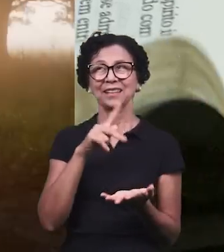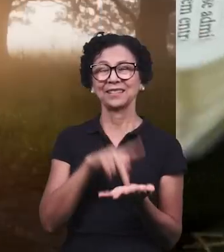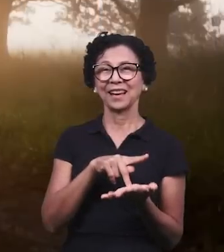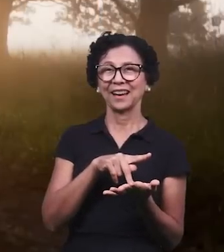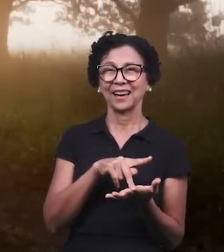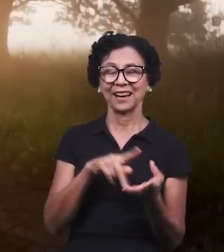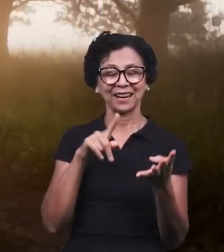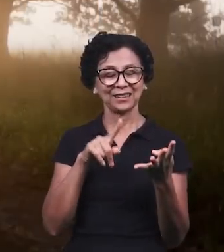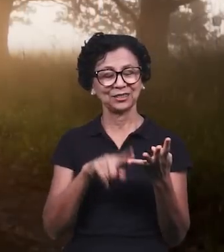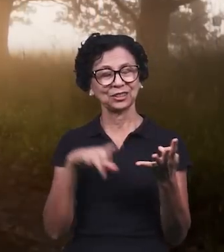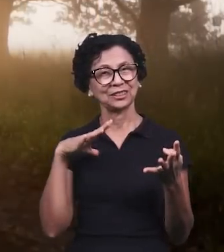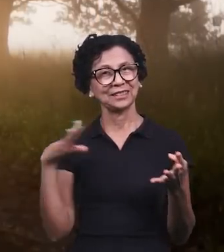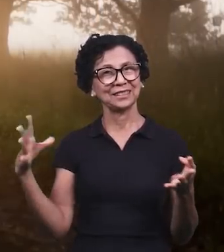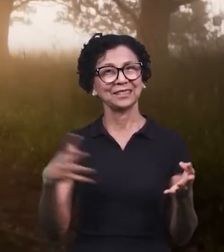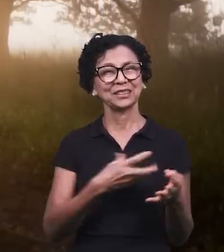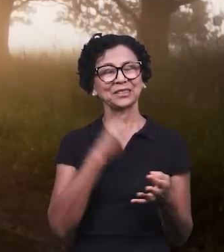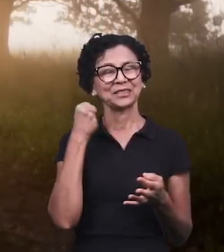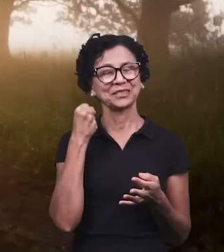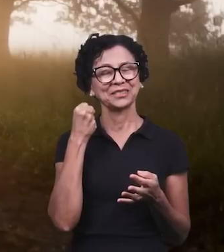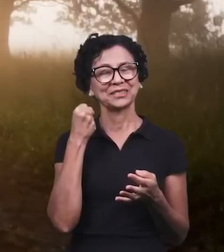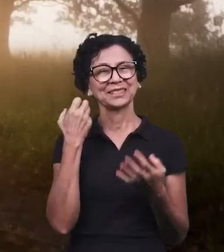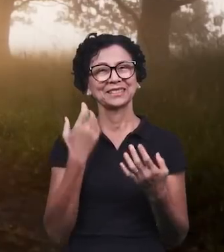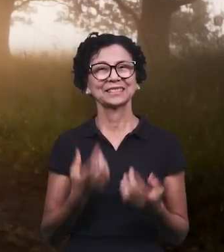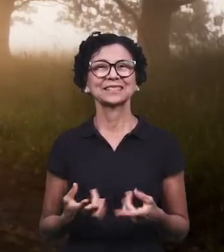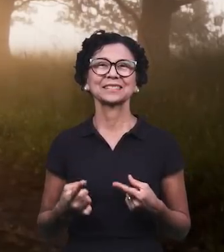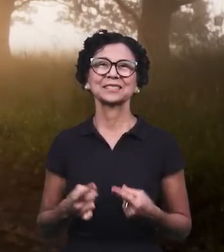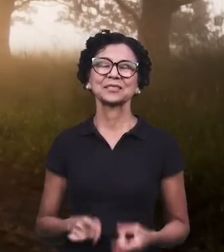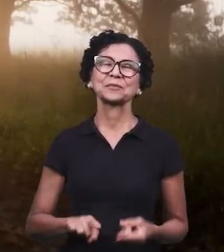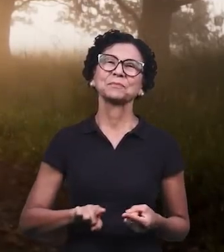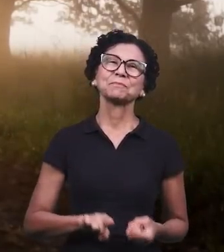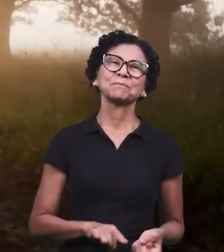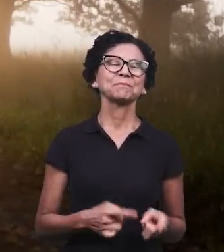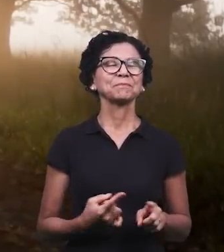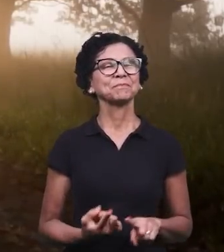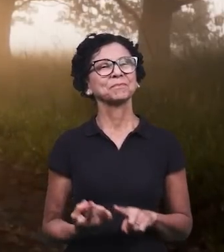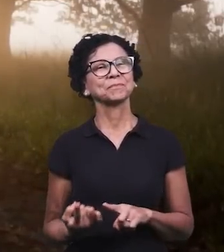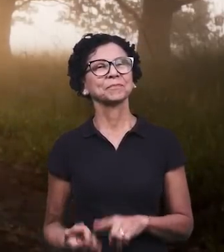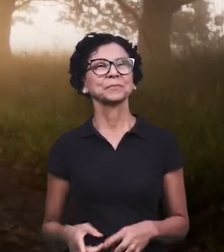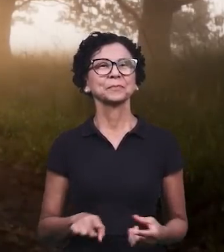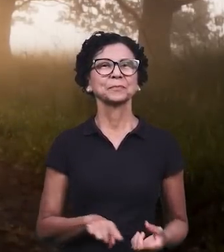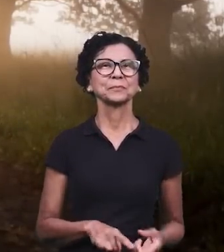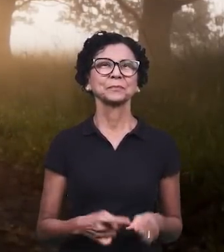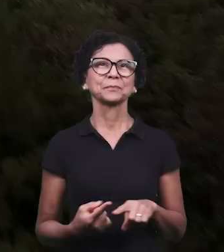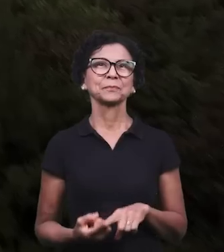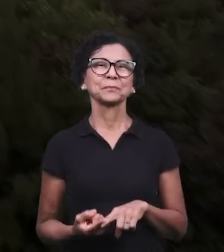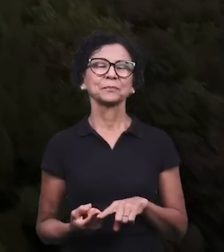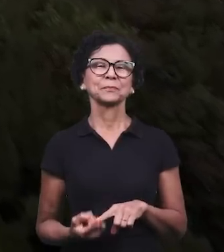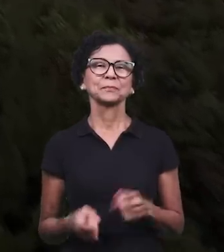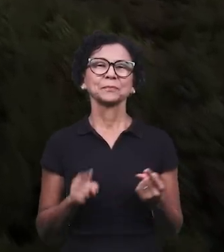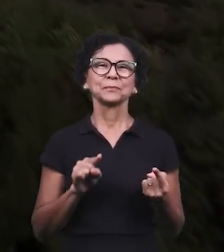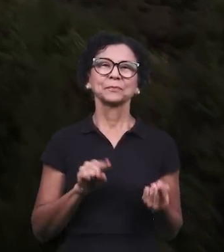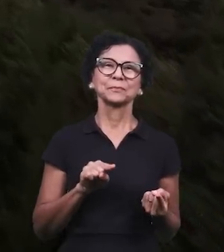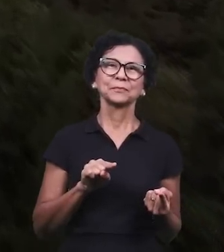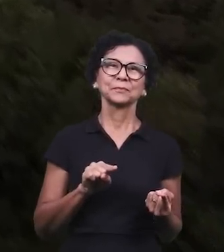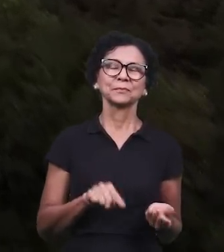os guardei, as tuas palavras são meu alimento. Viver na tua